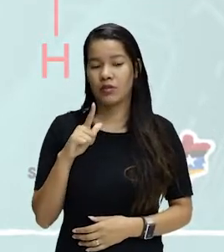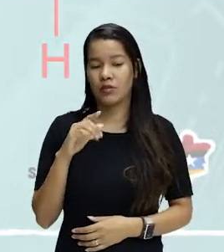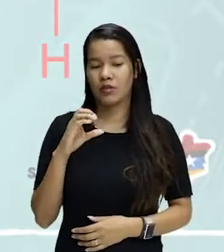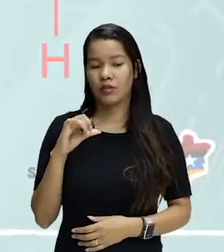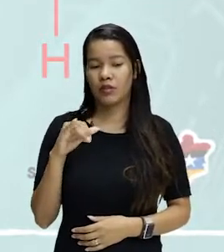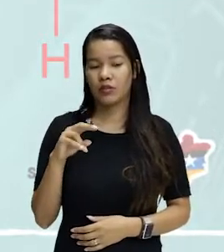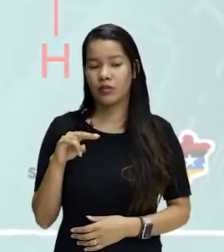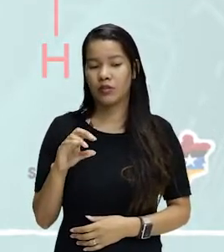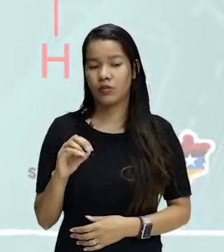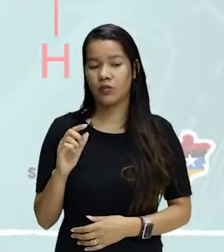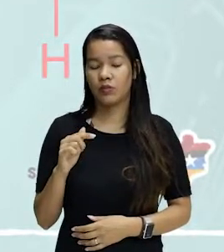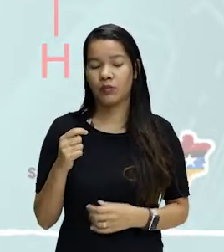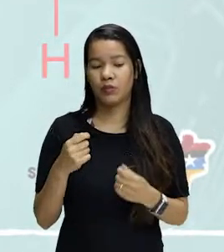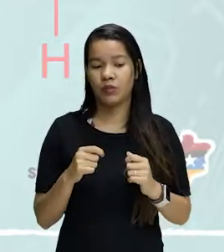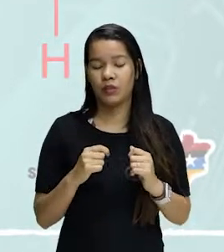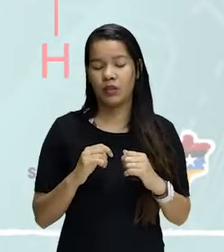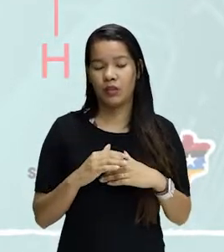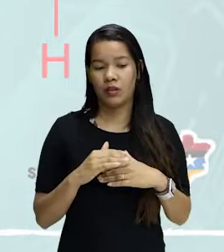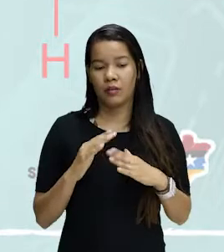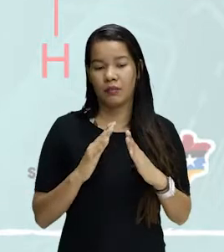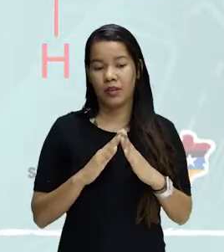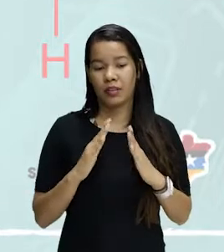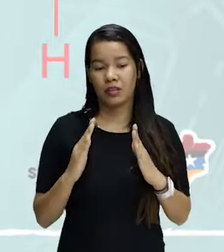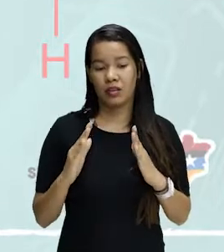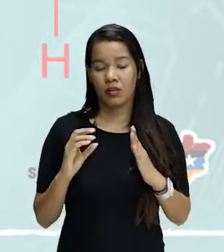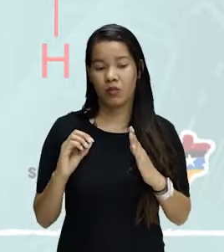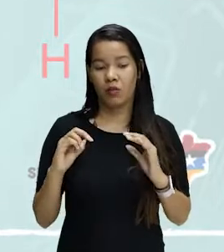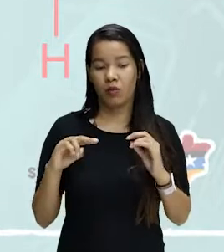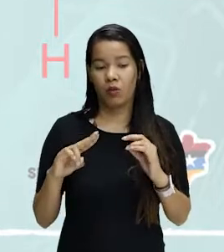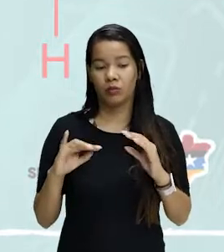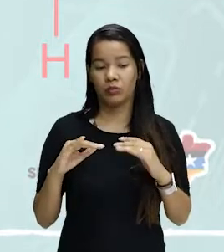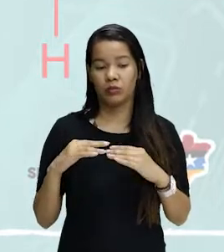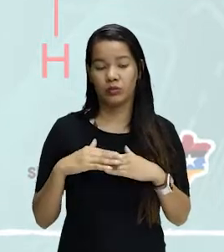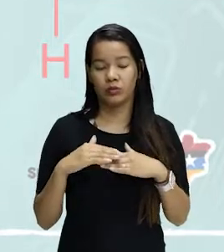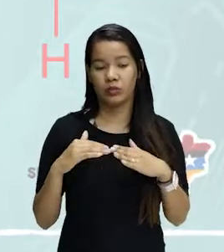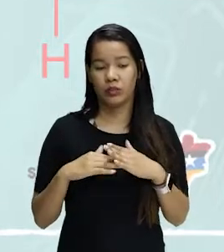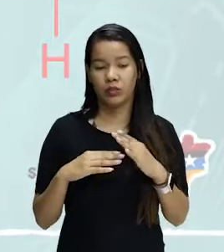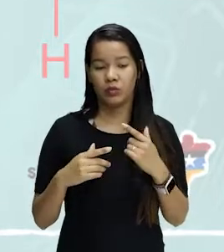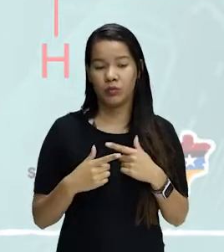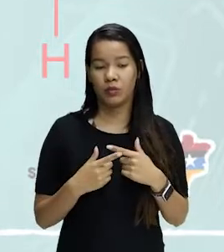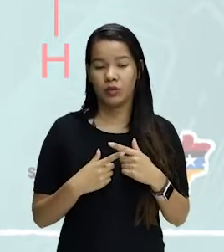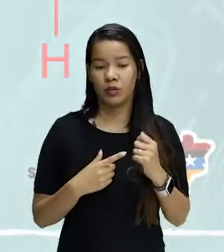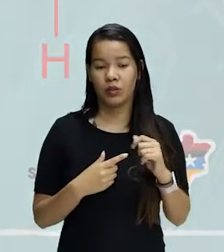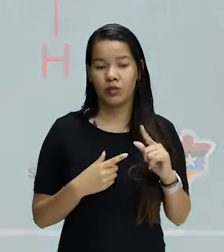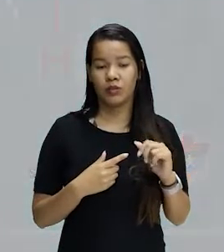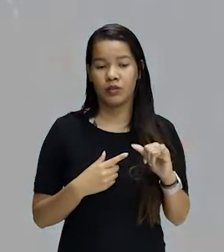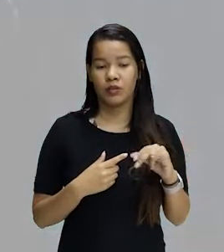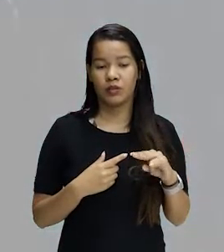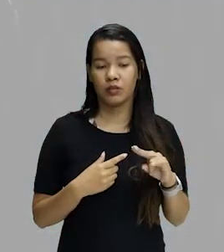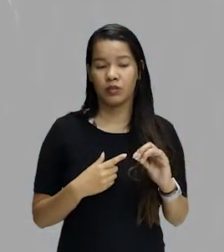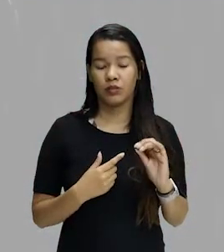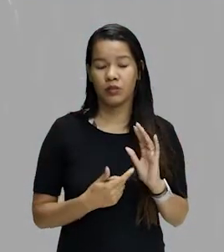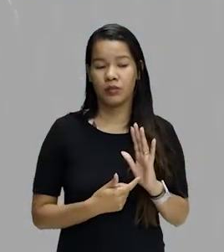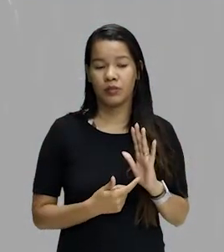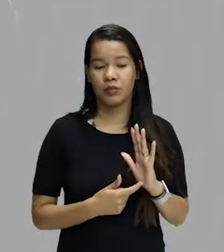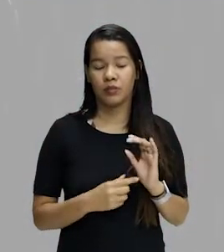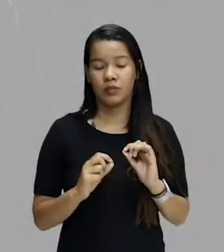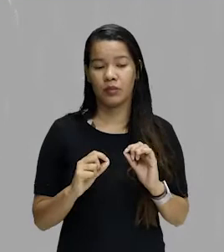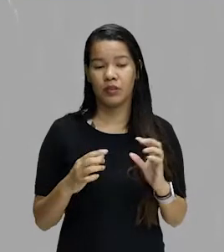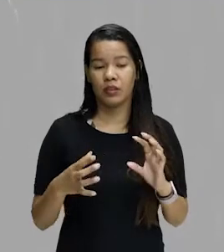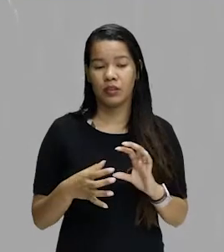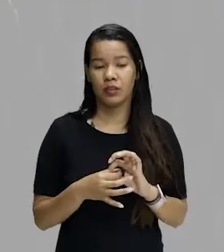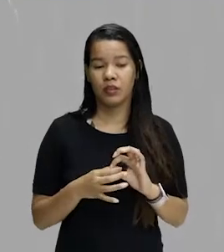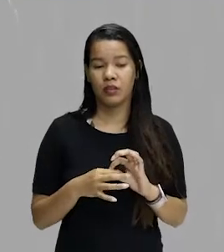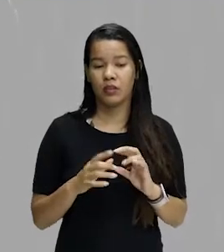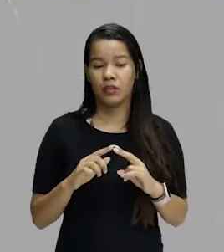hidratação ela pode ser parcial ou pode ser total, porque o alcino ele apresenta uma ligação tripla, beleza? Duas